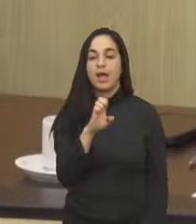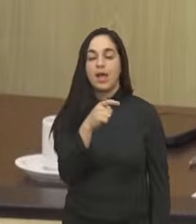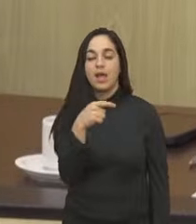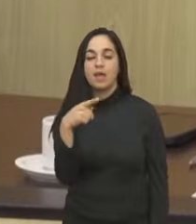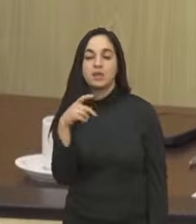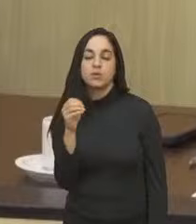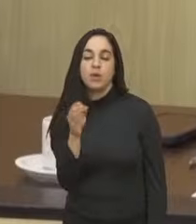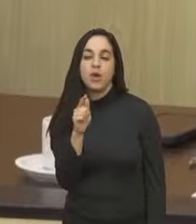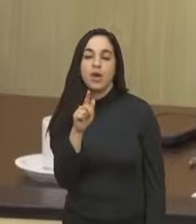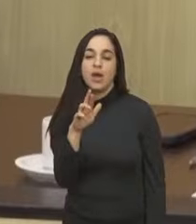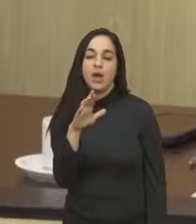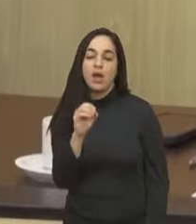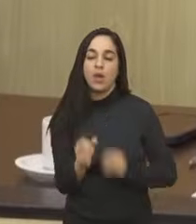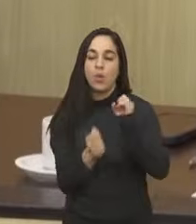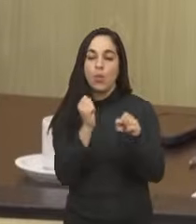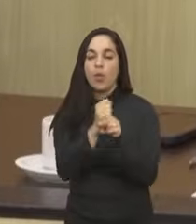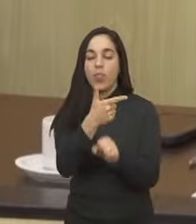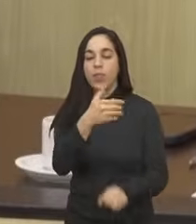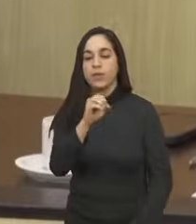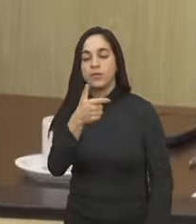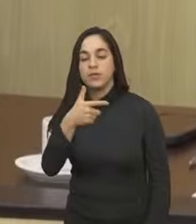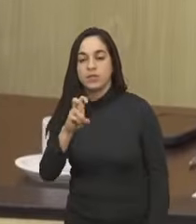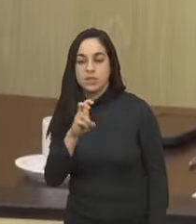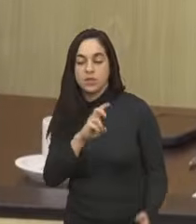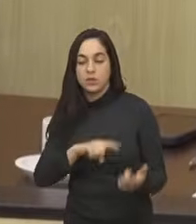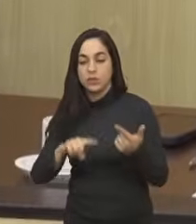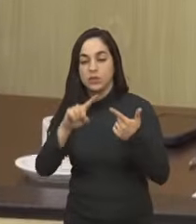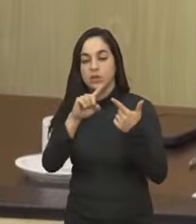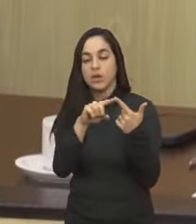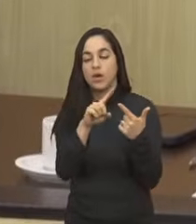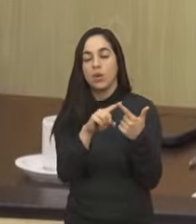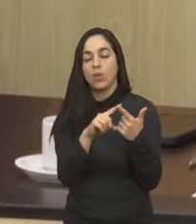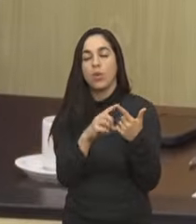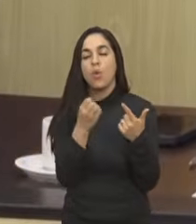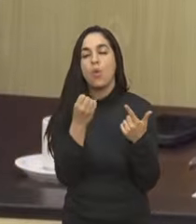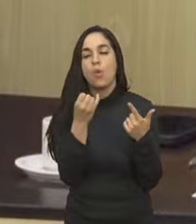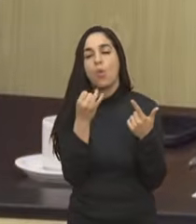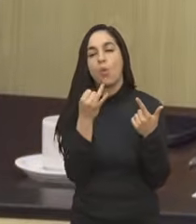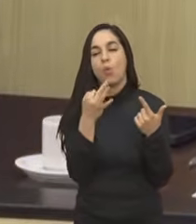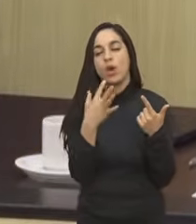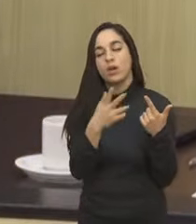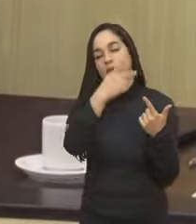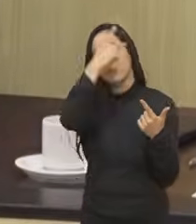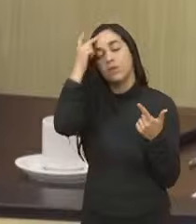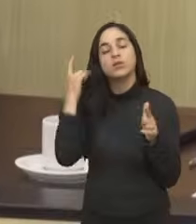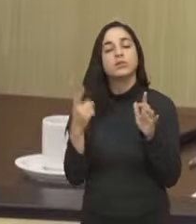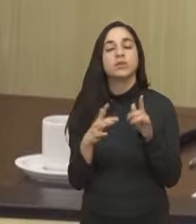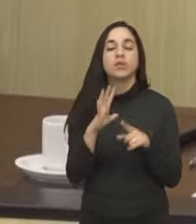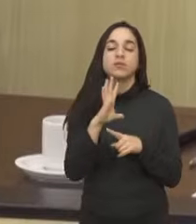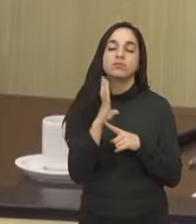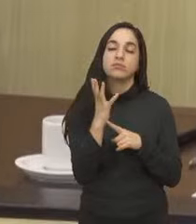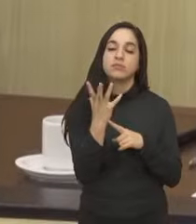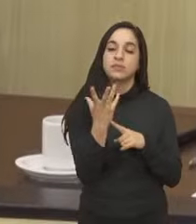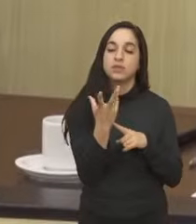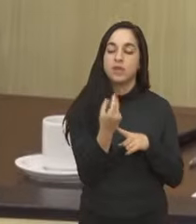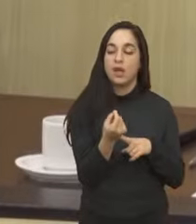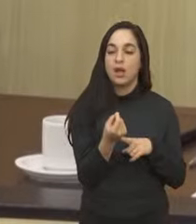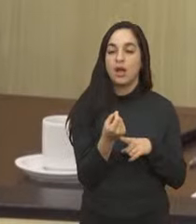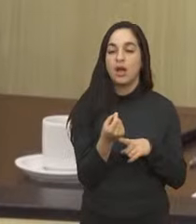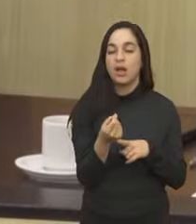Agro 2025? 2. Quantos e quais artistas e ou grupos culturais